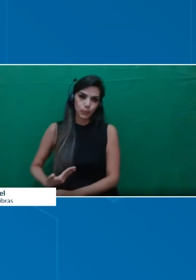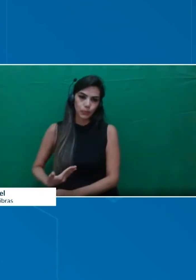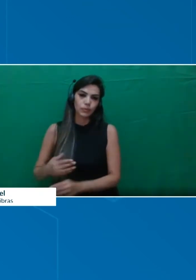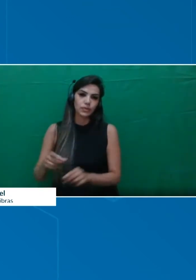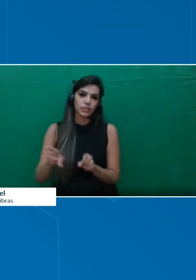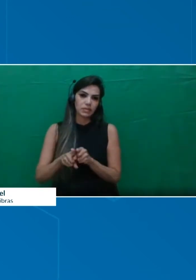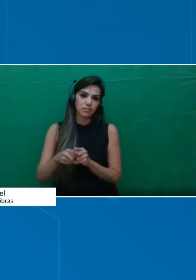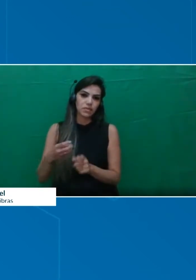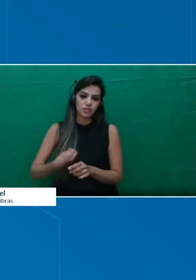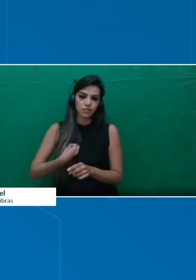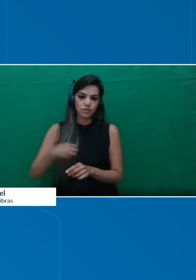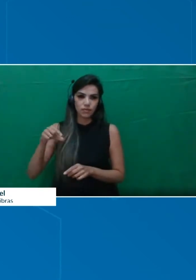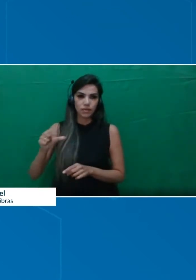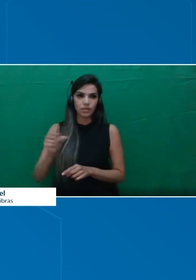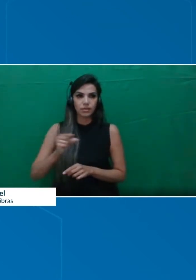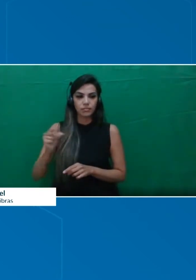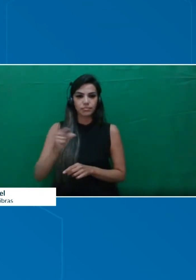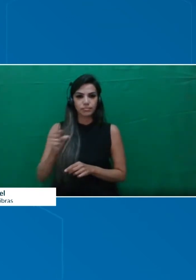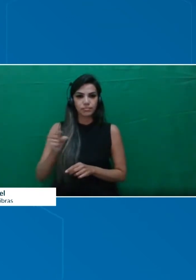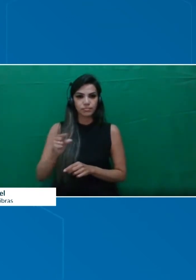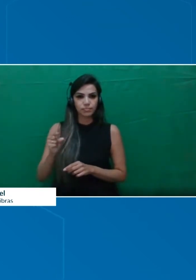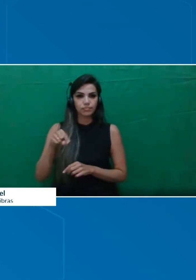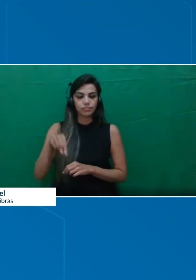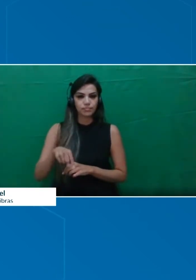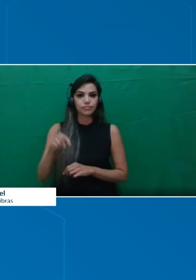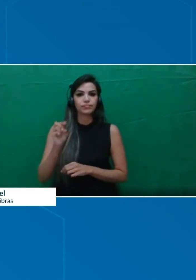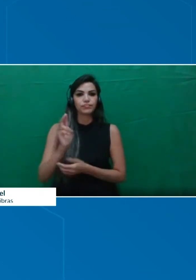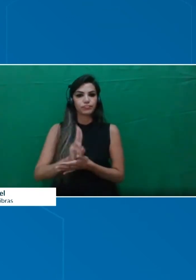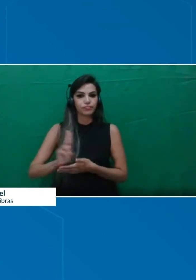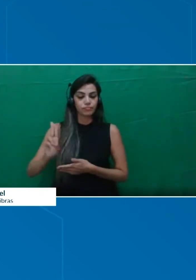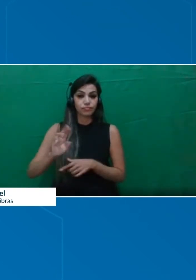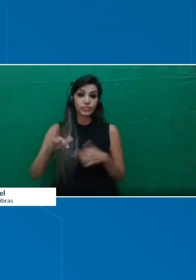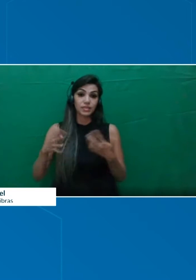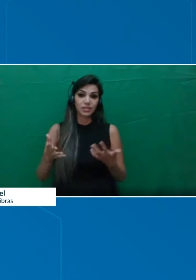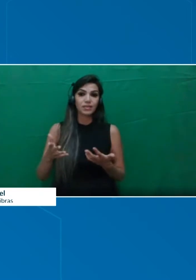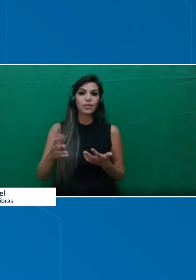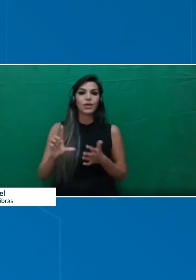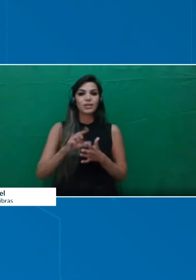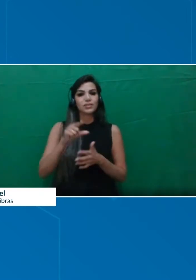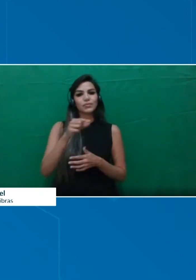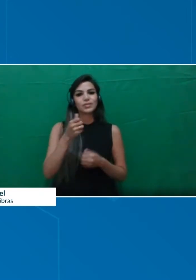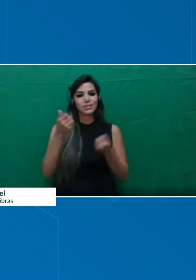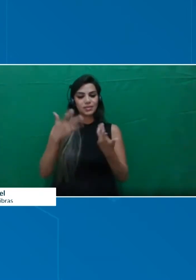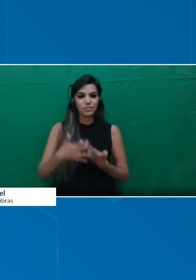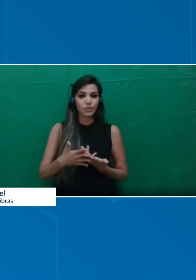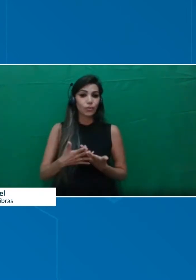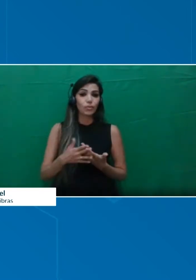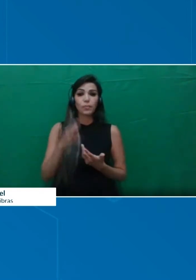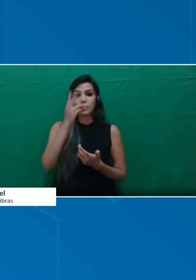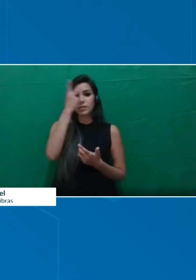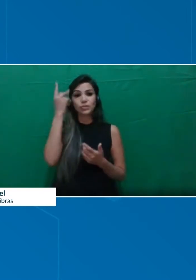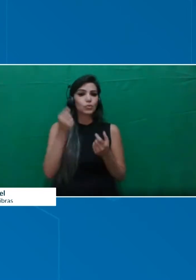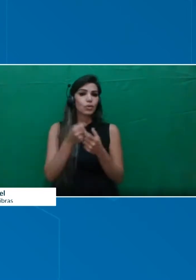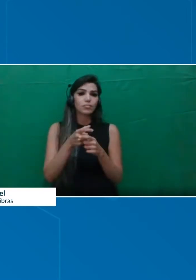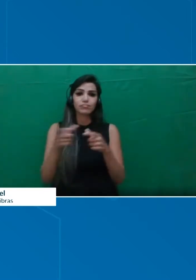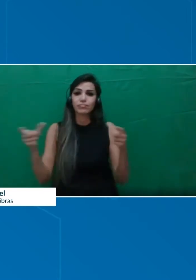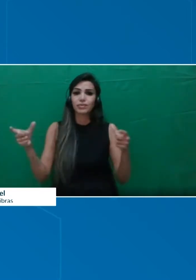disse, que nem todos têm acesso aos meios digitais também,